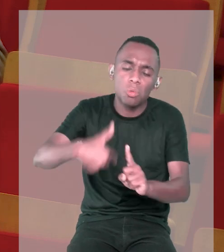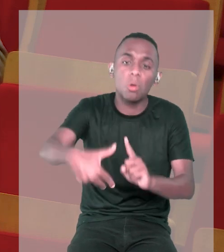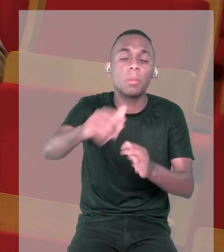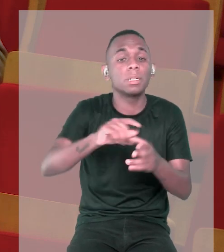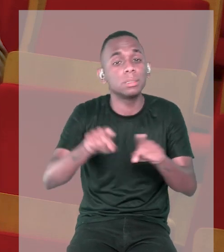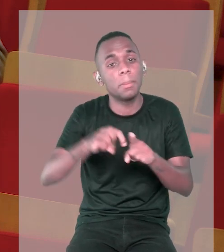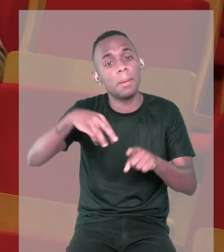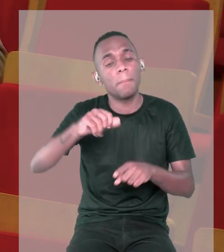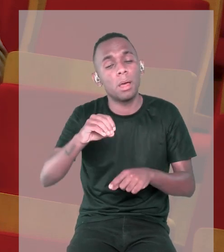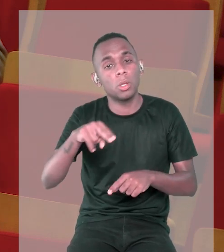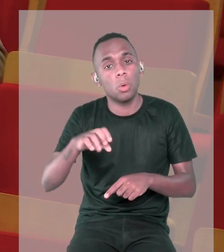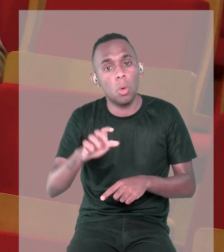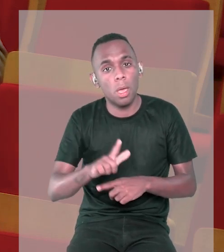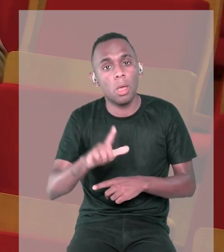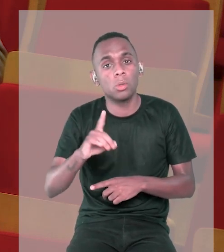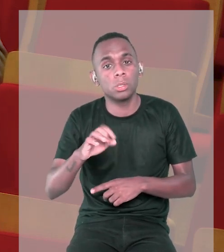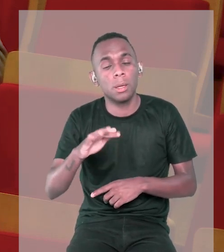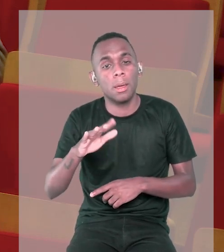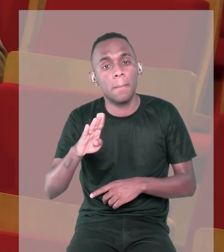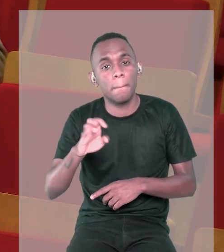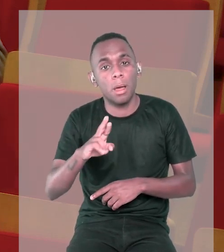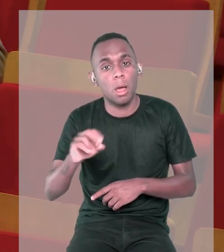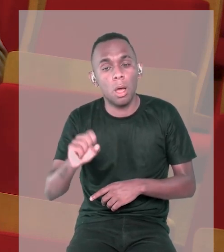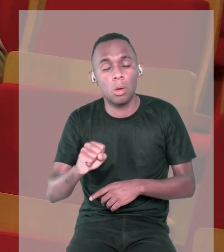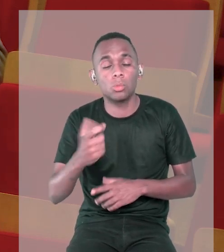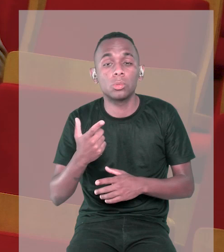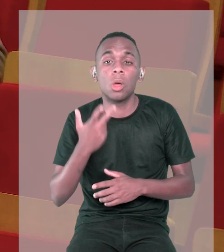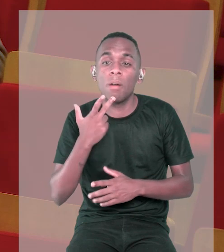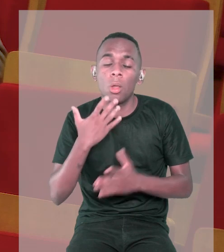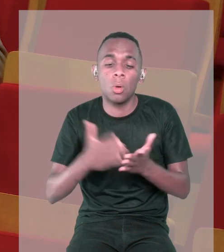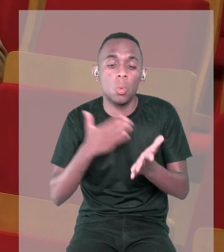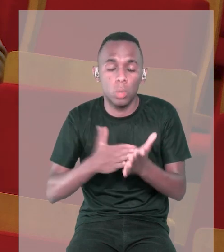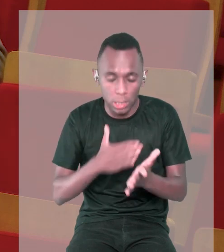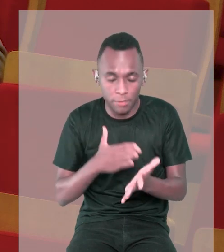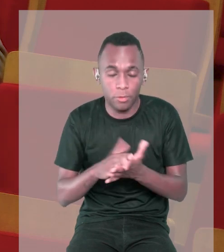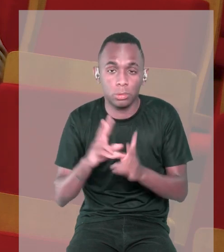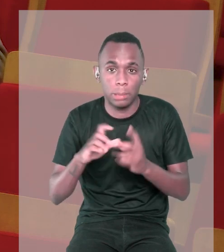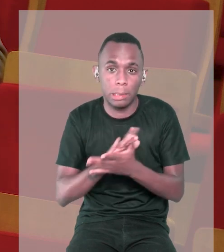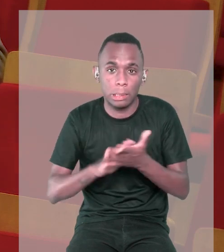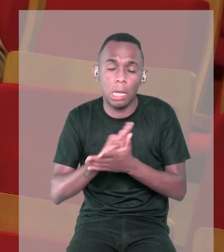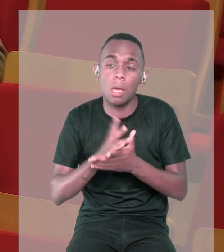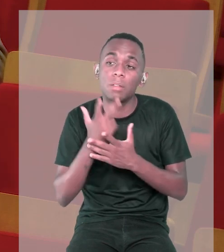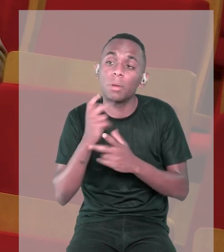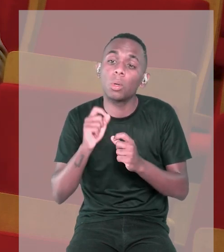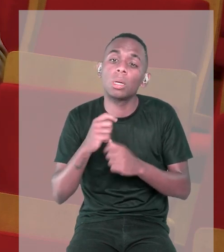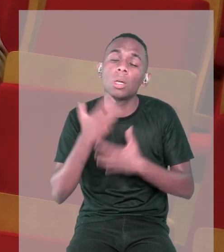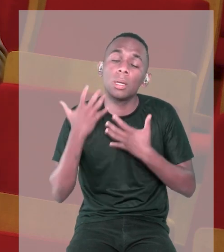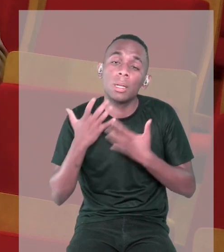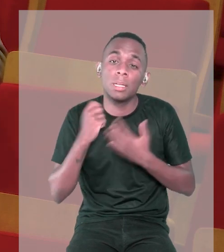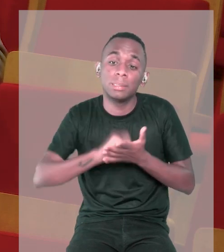né, ele comenta que gostaria de escrever um livro muito atraente, mas sobre nada, né?